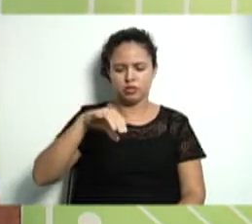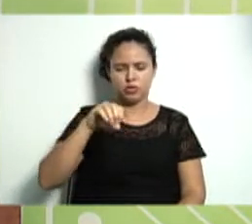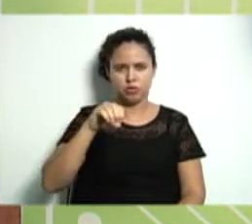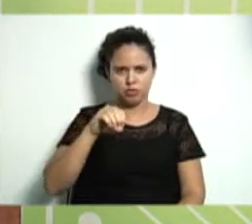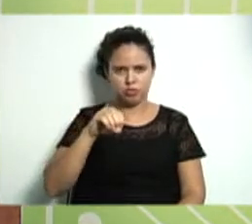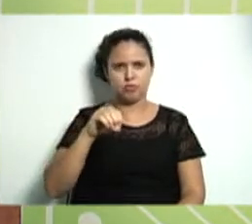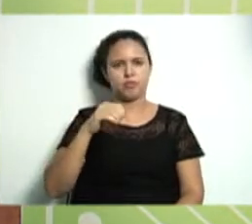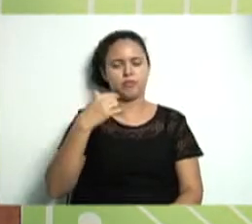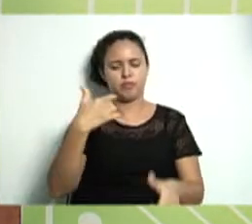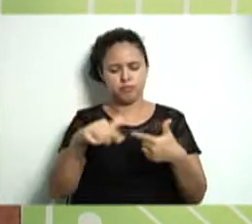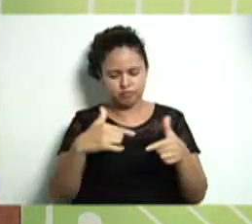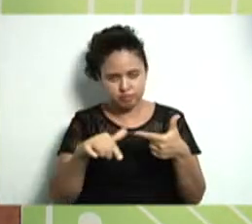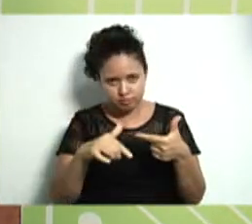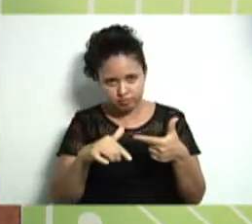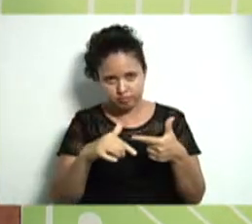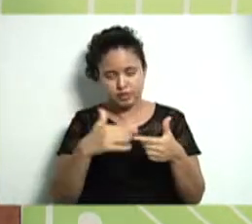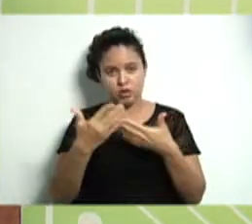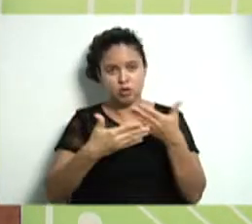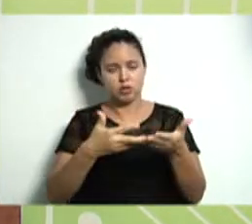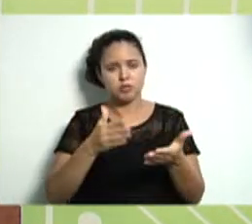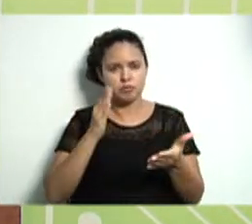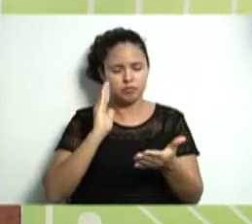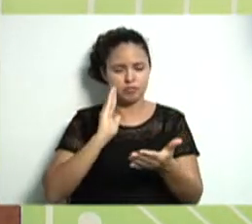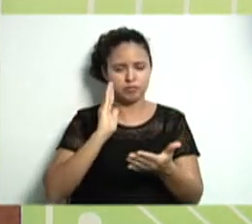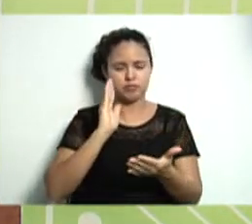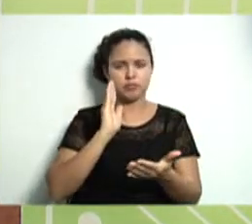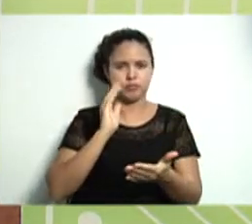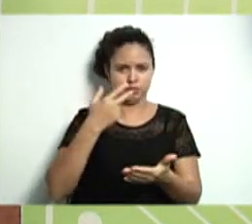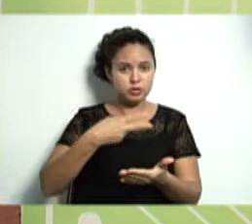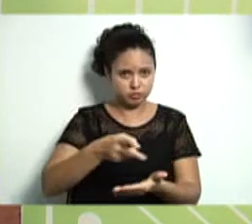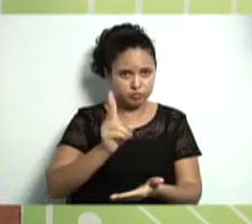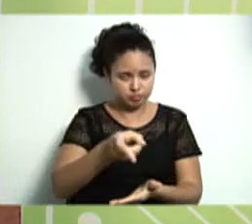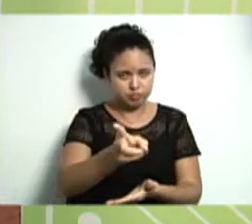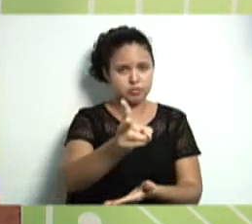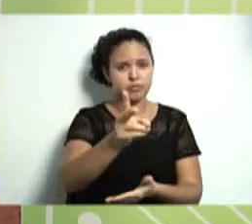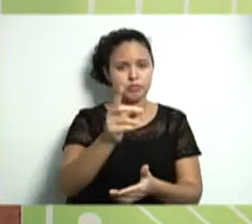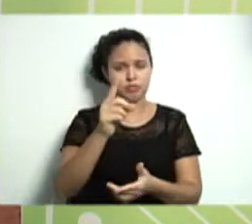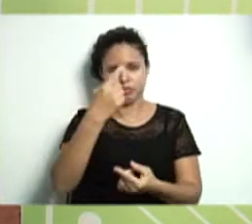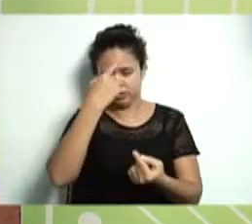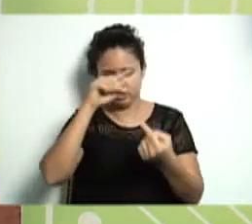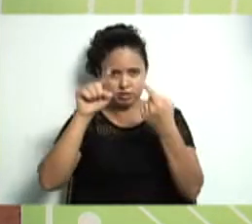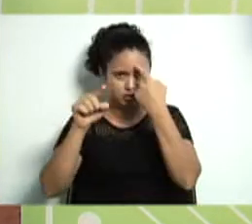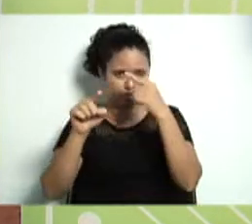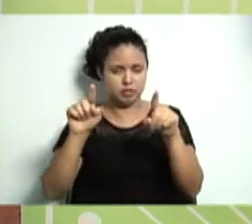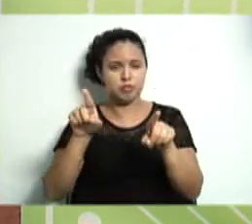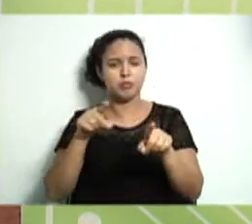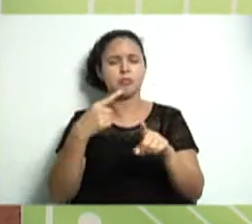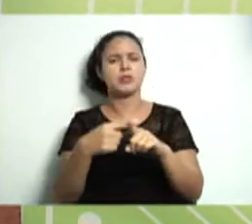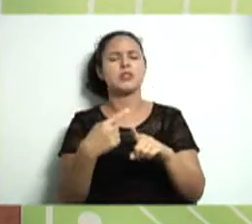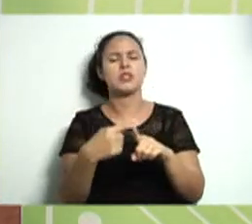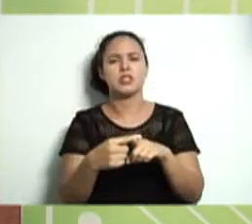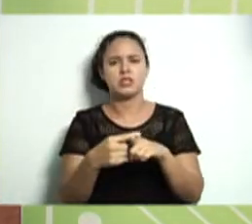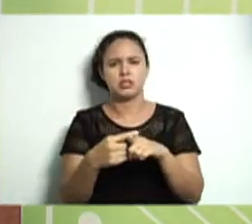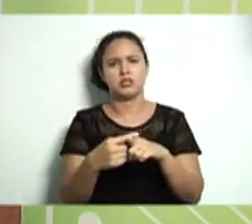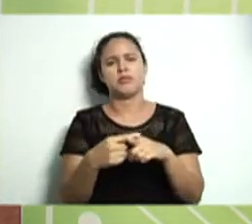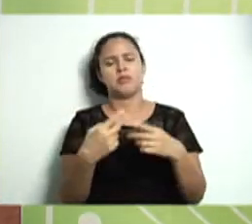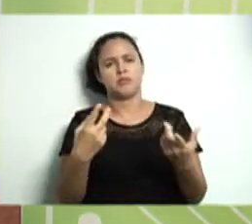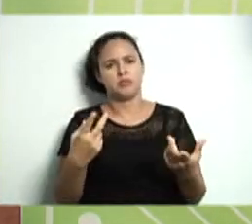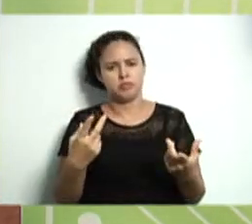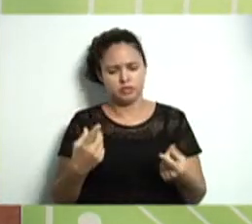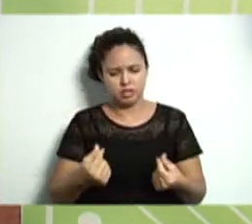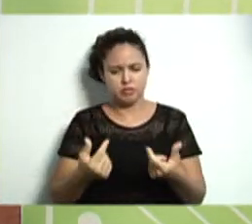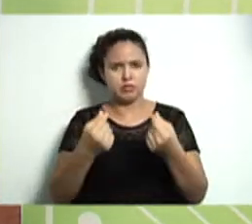agora nós vamos avançar um pouco mais nessas ideias. Por quê? Porque desde que o capitalismo de fato